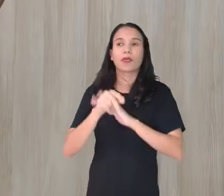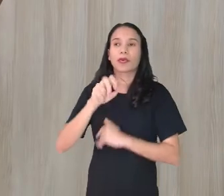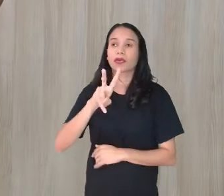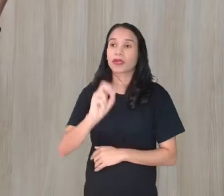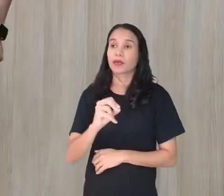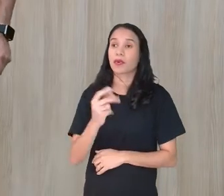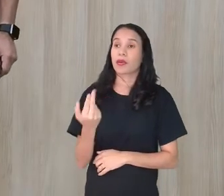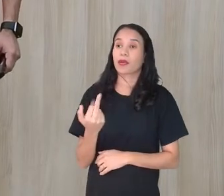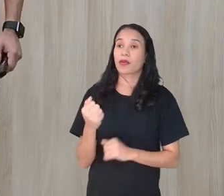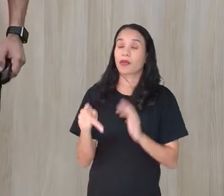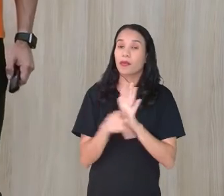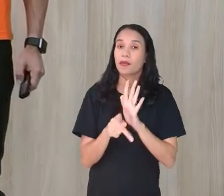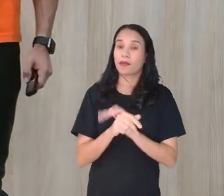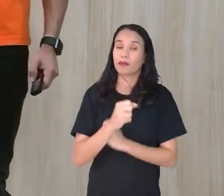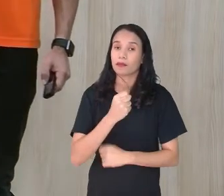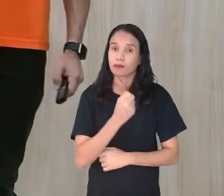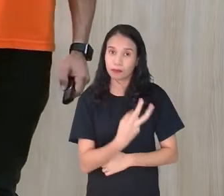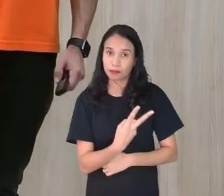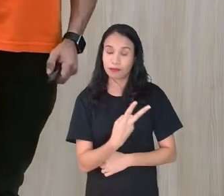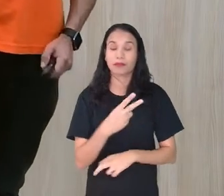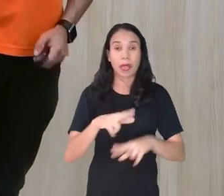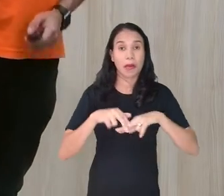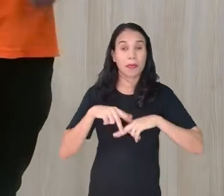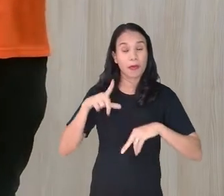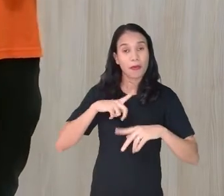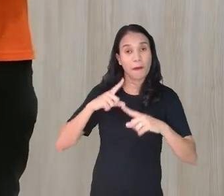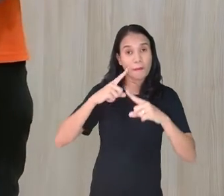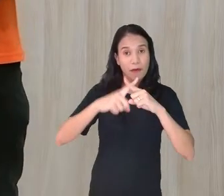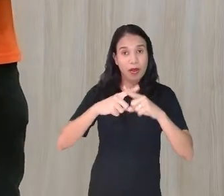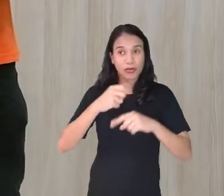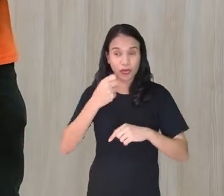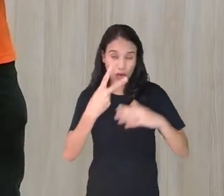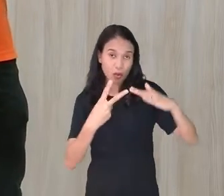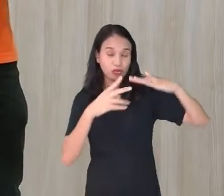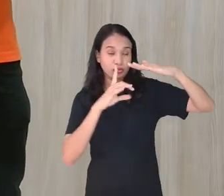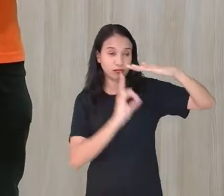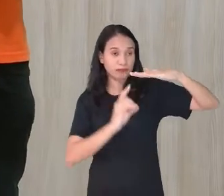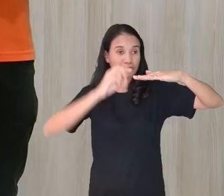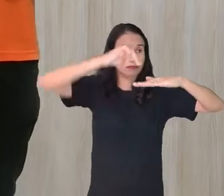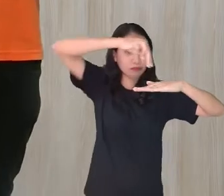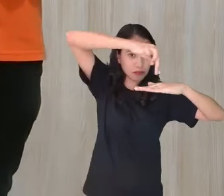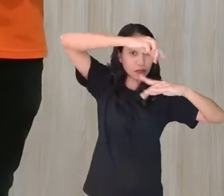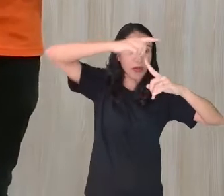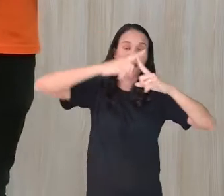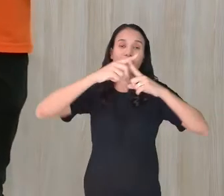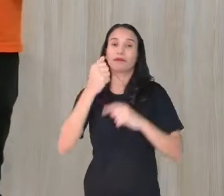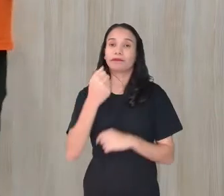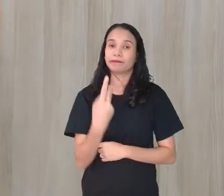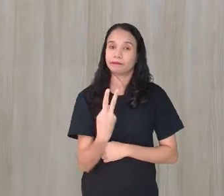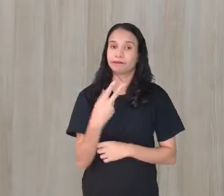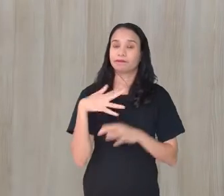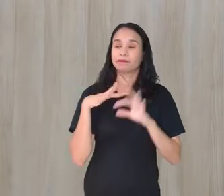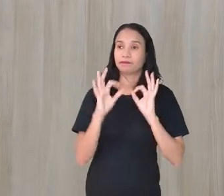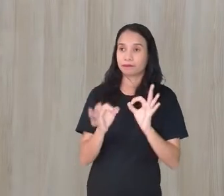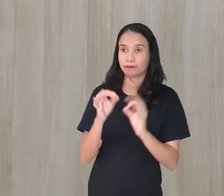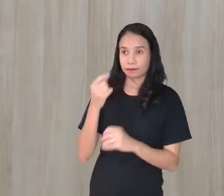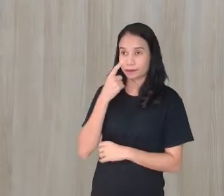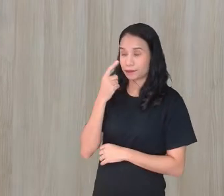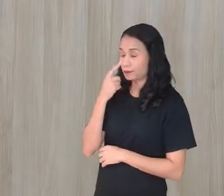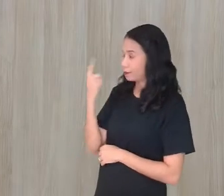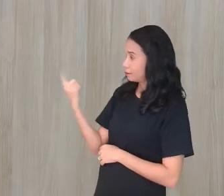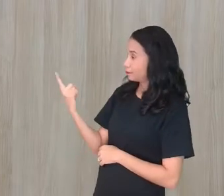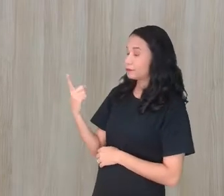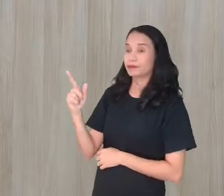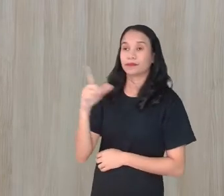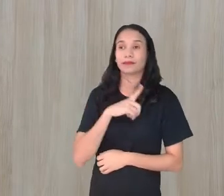é igual a 2. Então, multiplico tanto o denominador quanto o numerador por 2, tá? Que